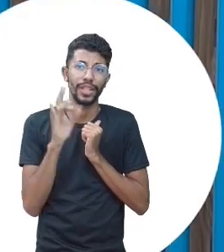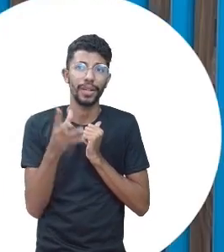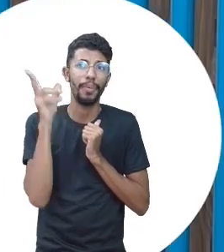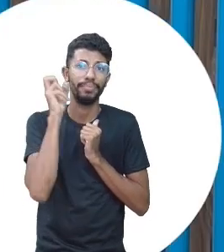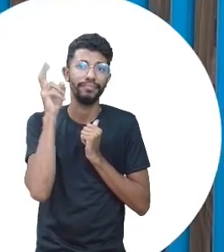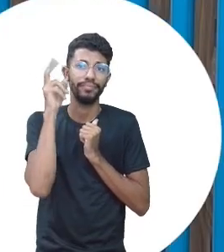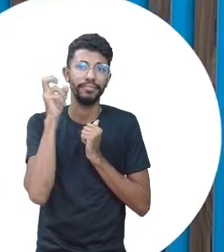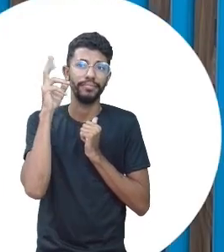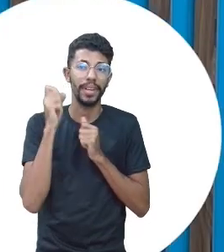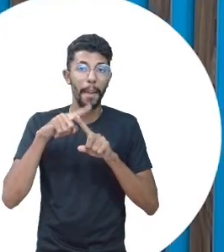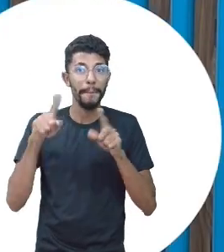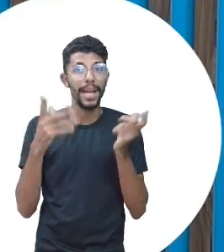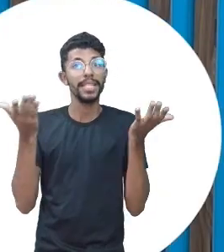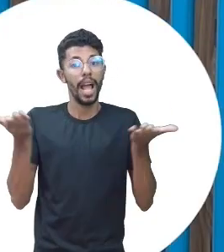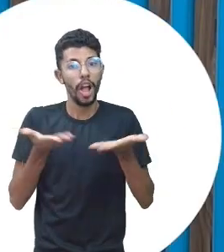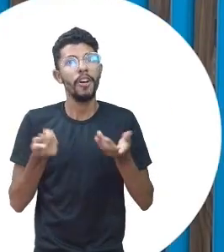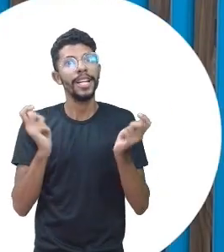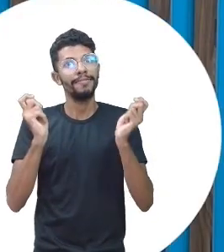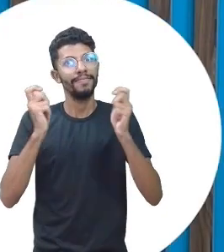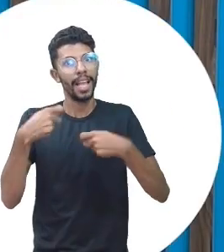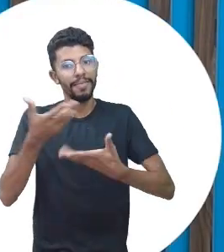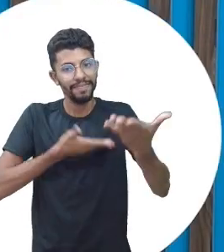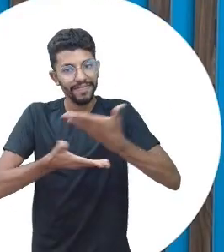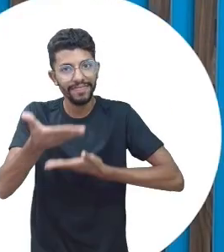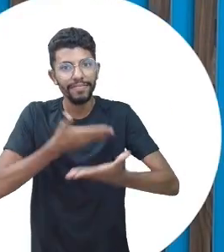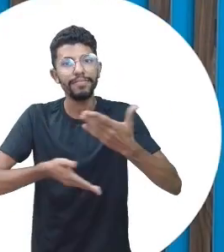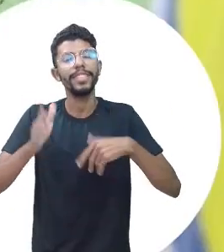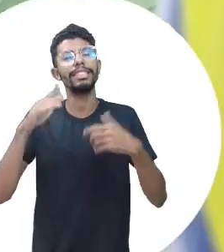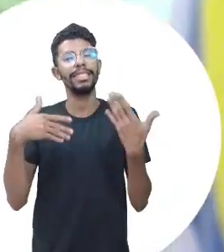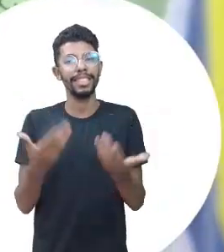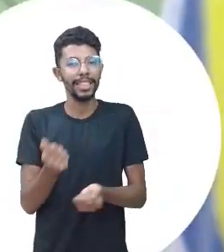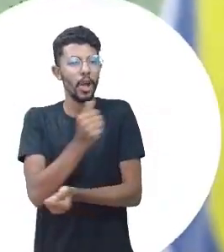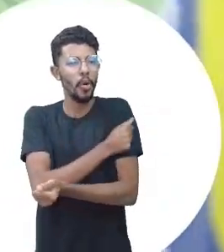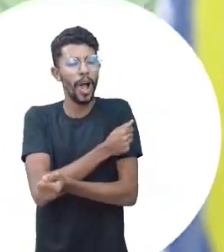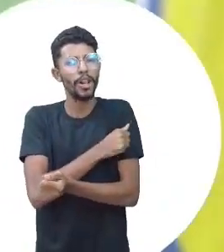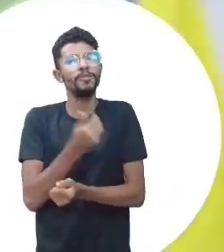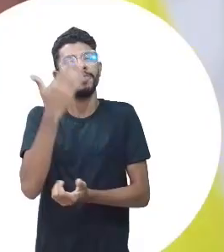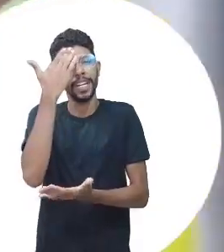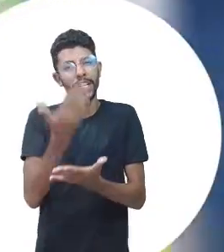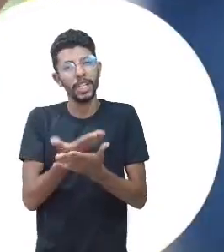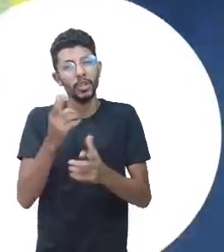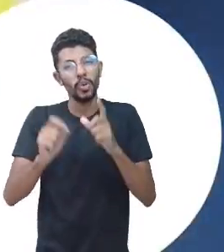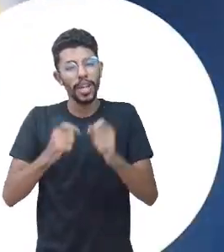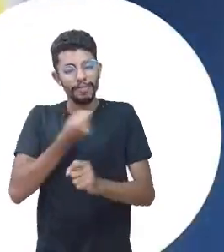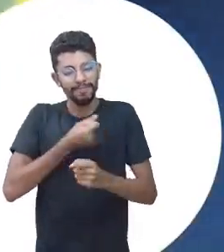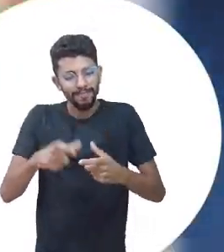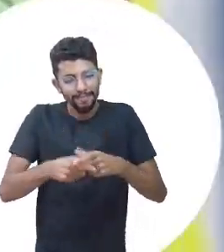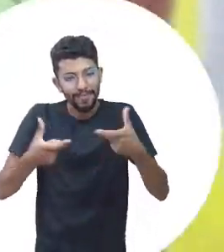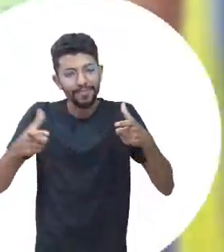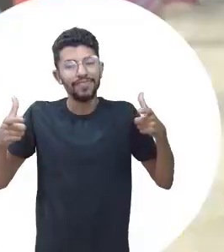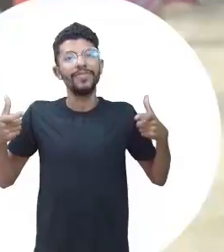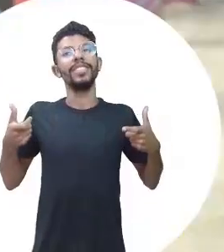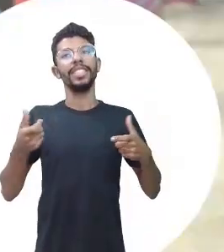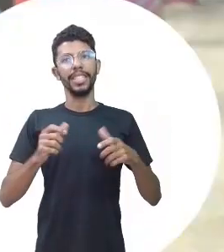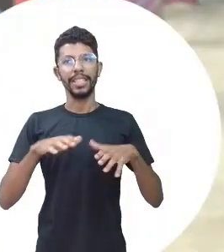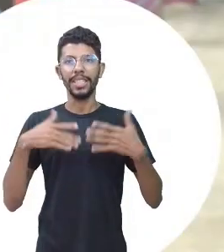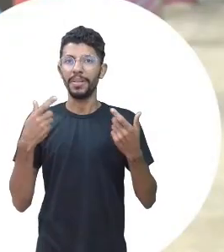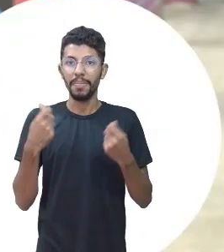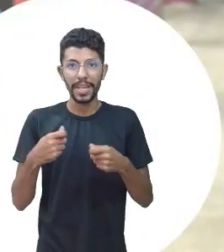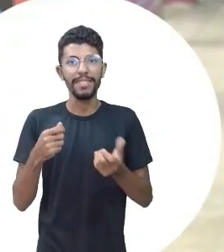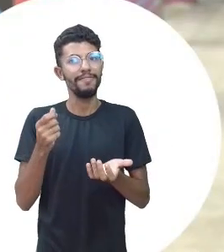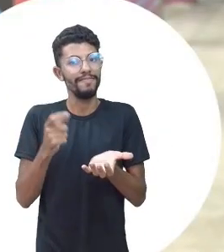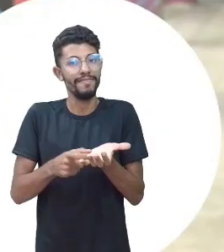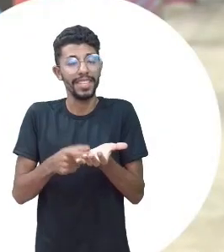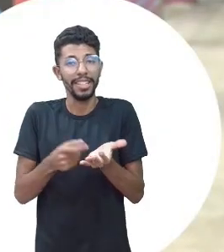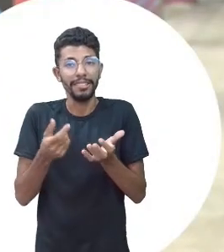informação. Mas agora com essa interatividade, eu acredito que vai aumentar o número de alunos que possam acessar e junto com esse aplicativo que não precisa usar a internet. Se tivesse aula